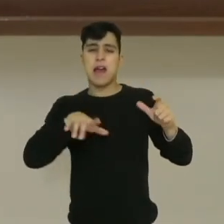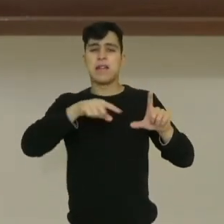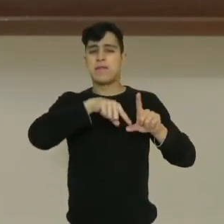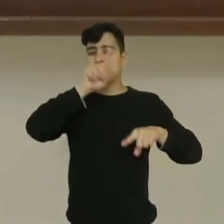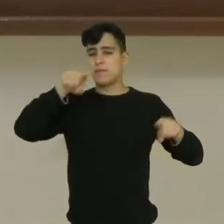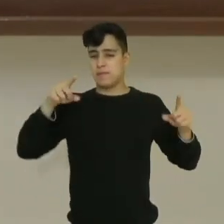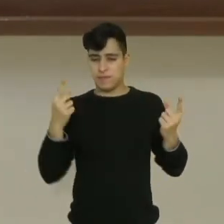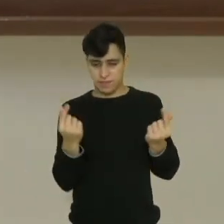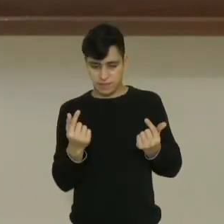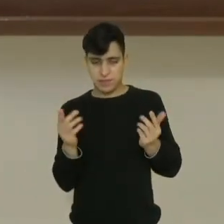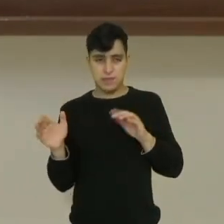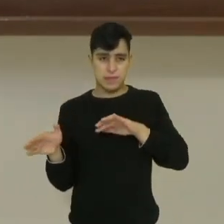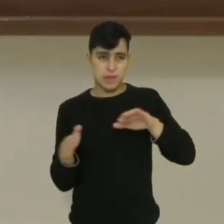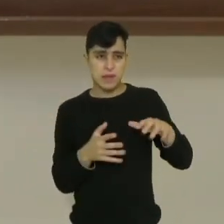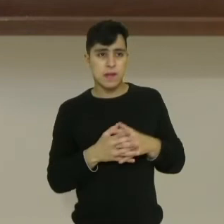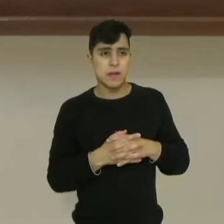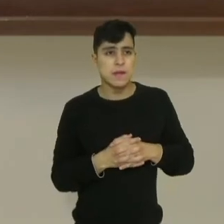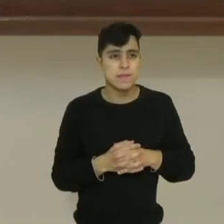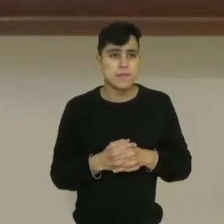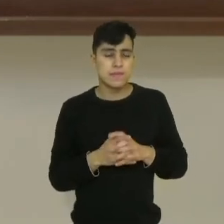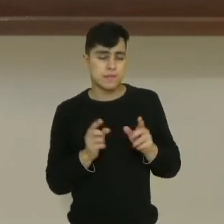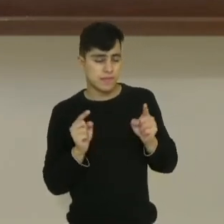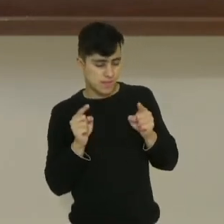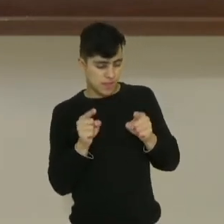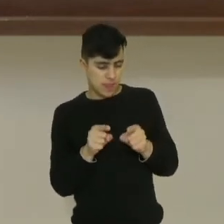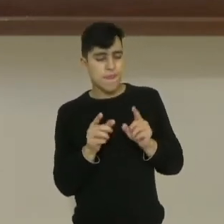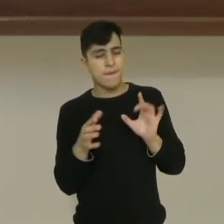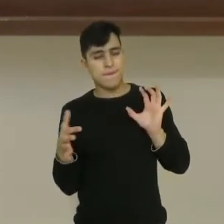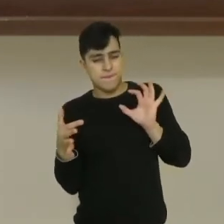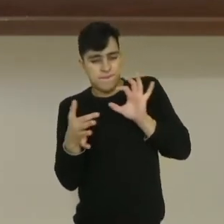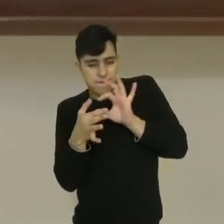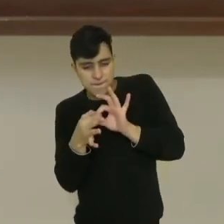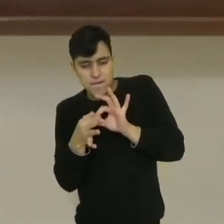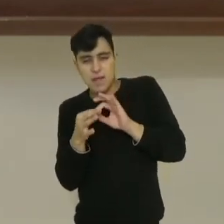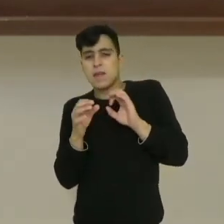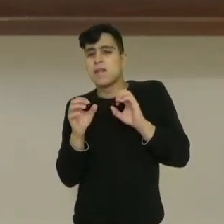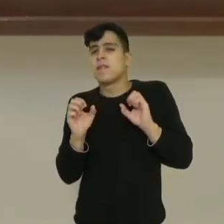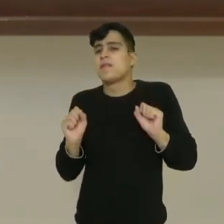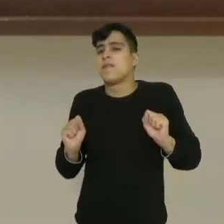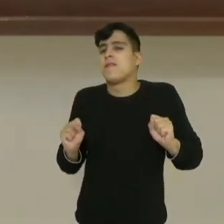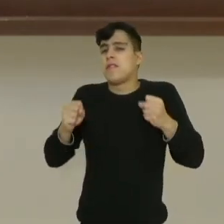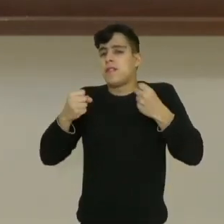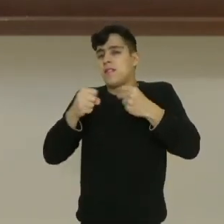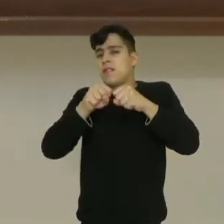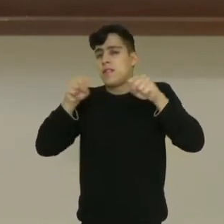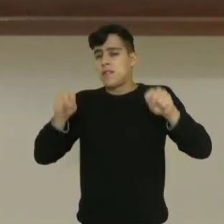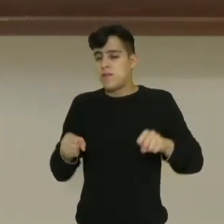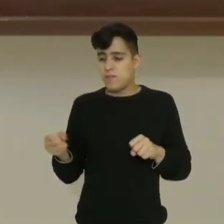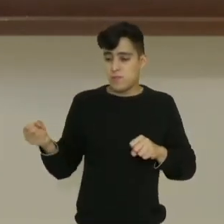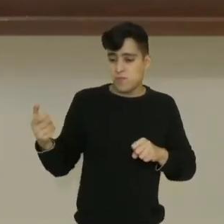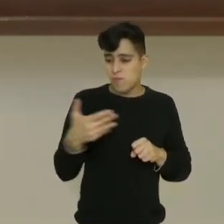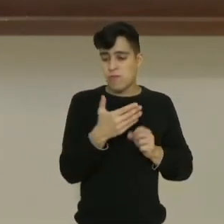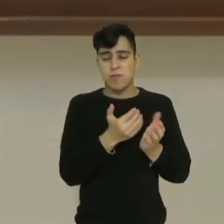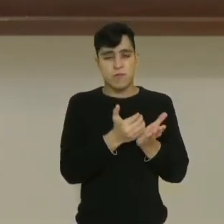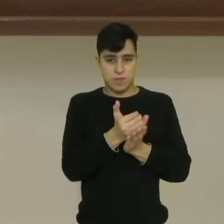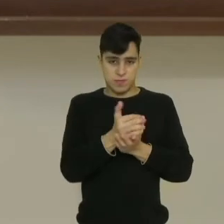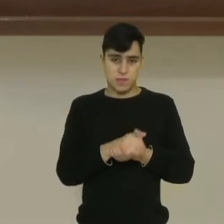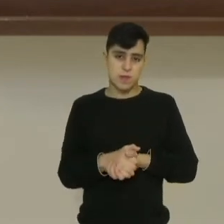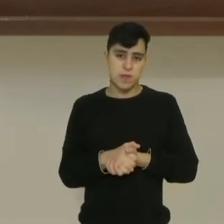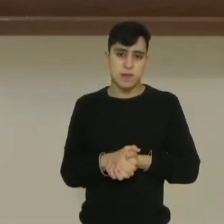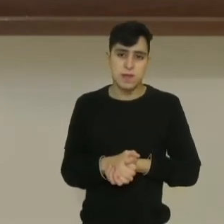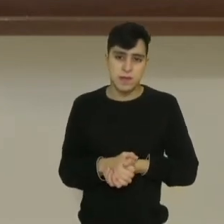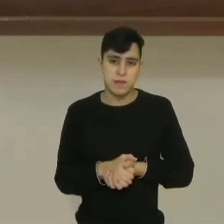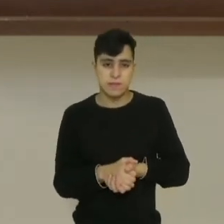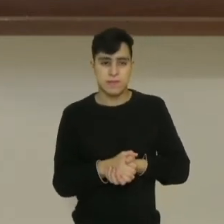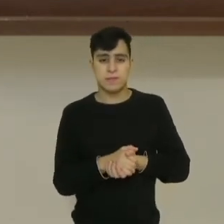isso, lógico, também pode ser visto como uma defesa a um sistema novo sendo integrado, que para